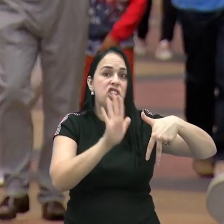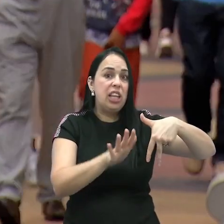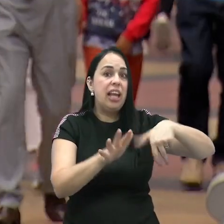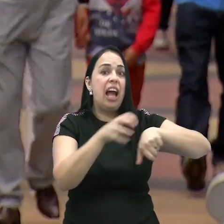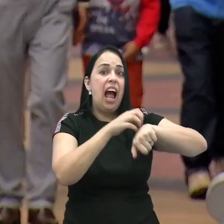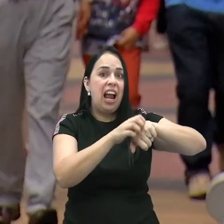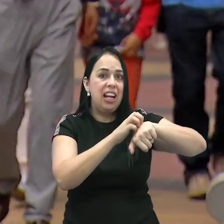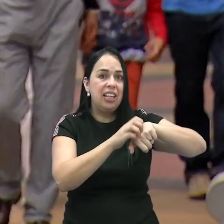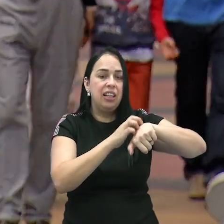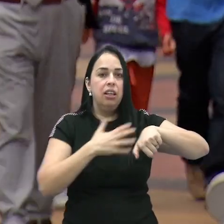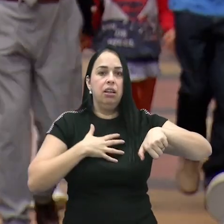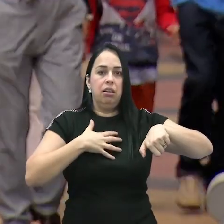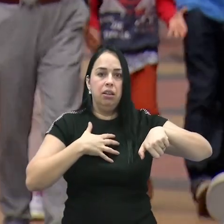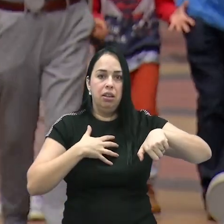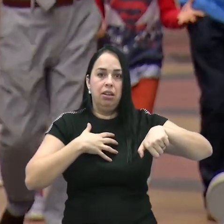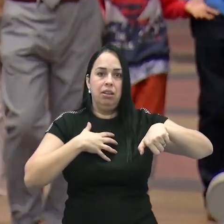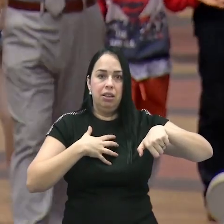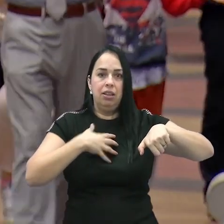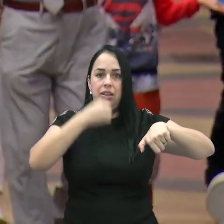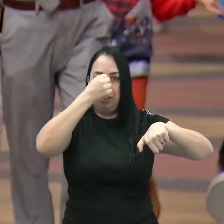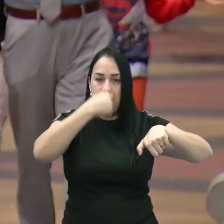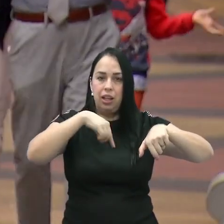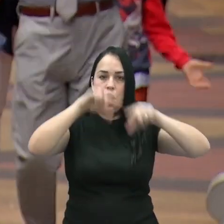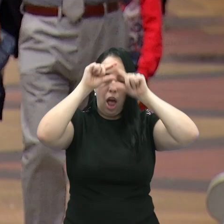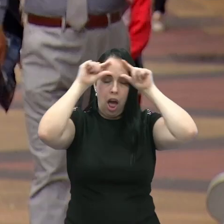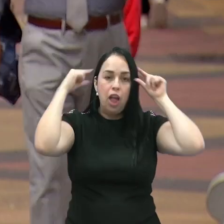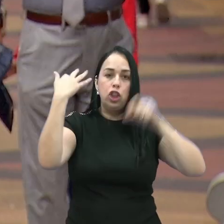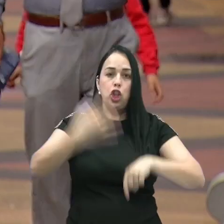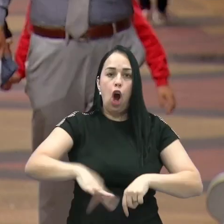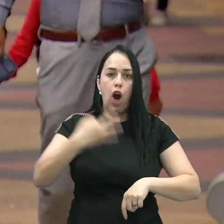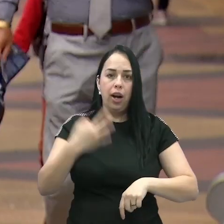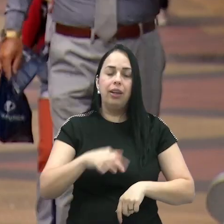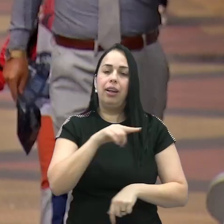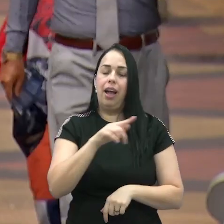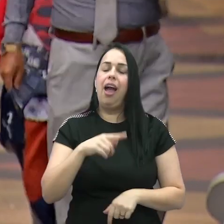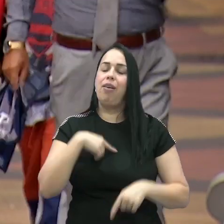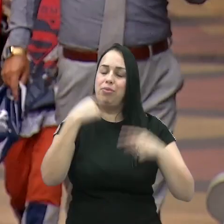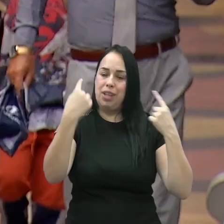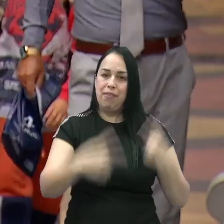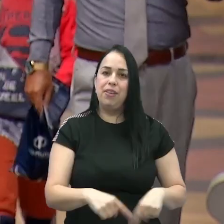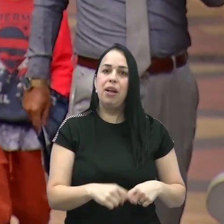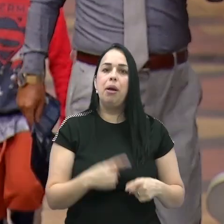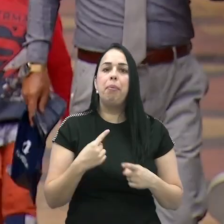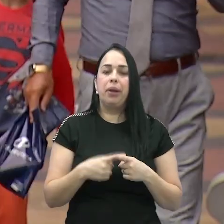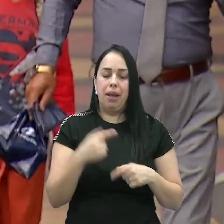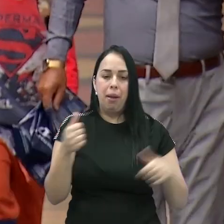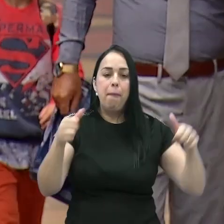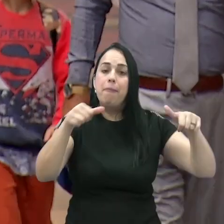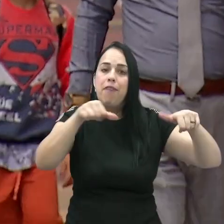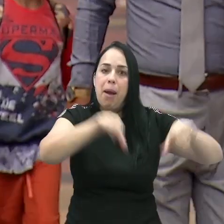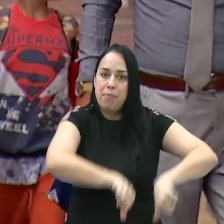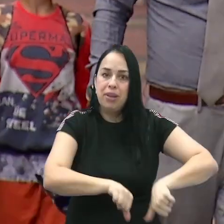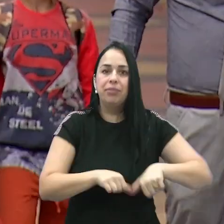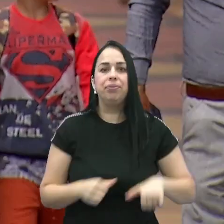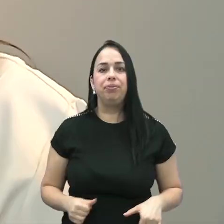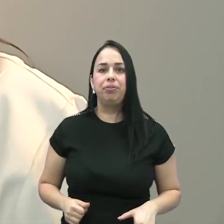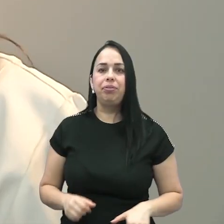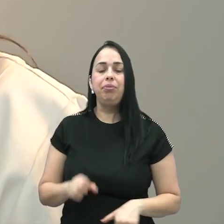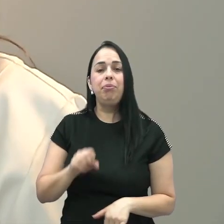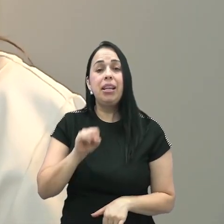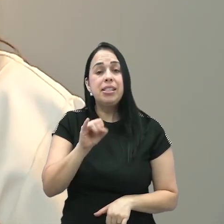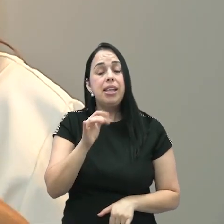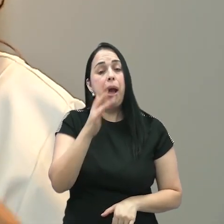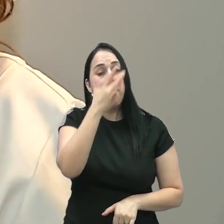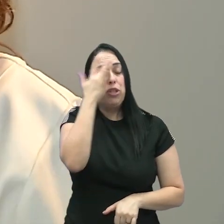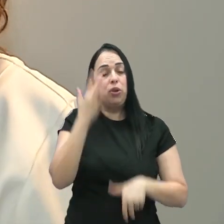com condições alérgicas, como asma e rinite, enfrentam um desafio ainda maior, com risco de agravar os sintomas. Se você